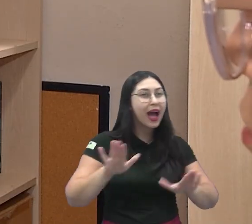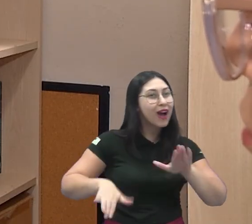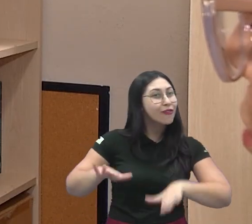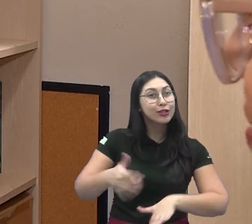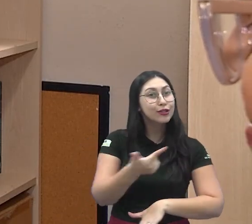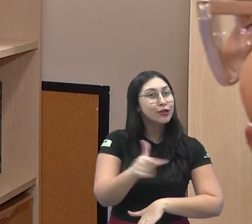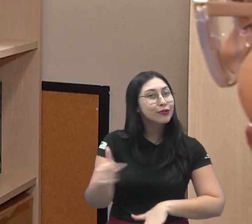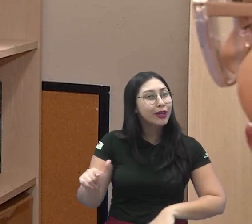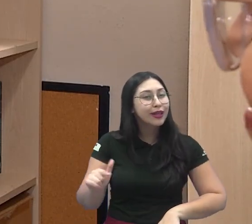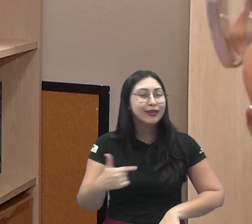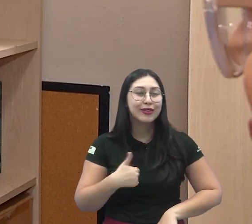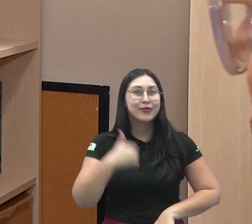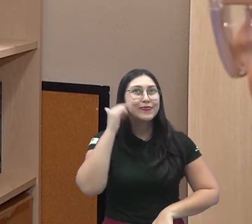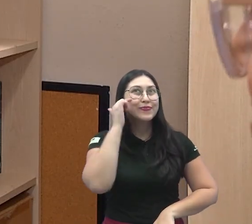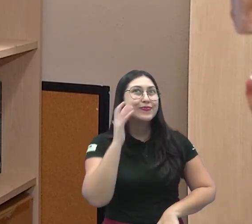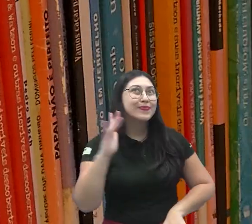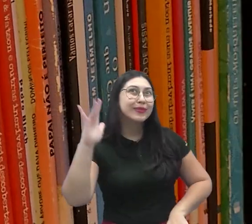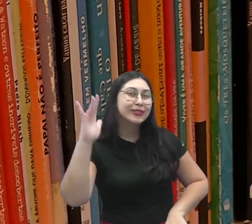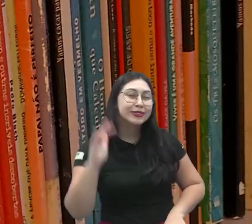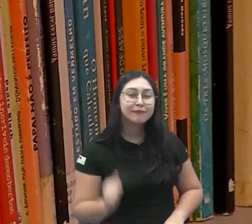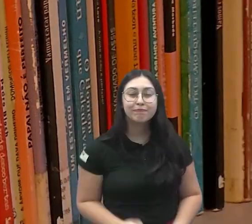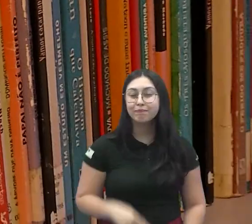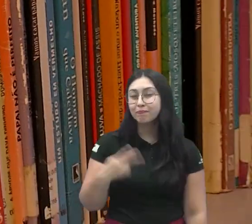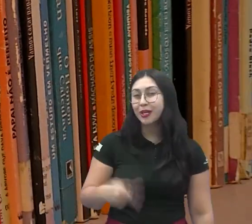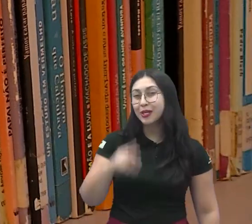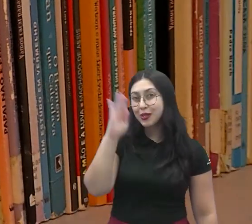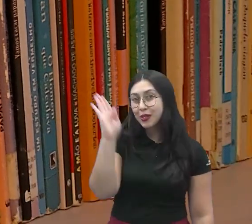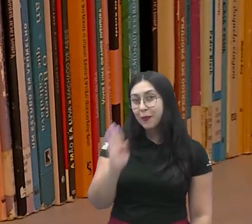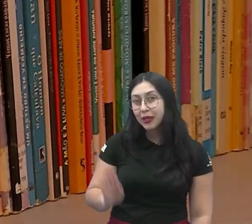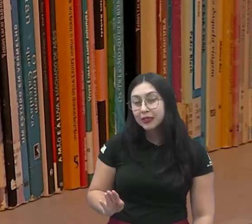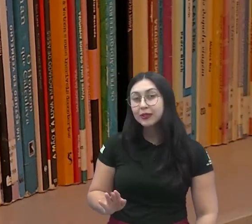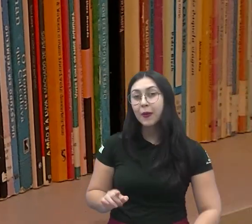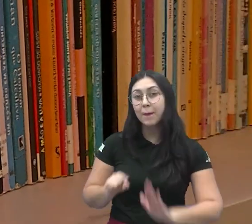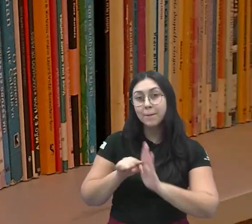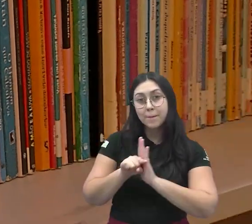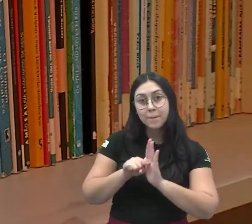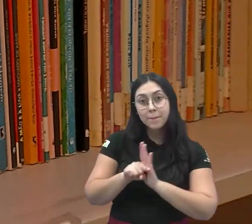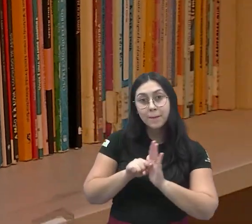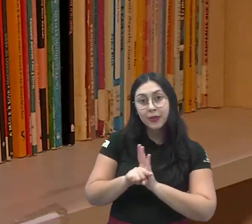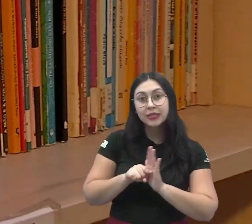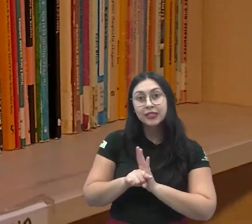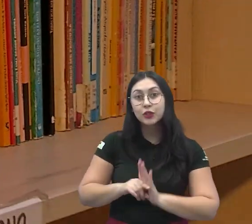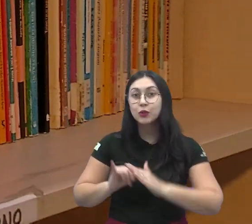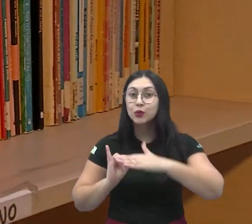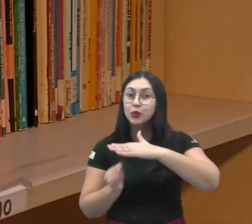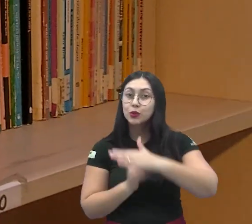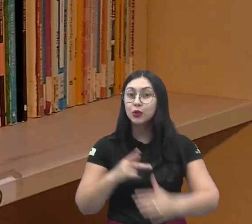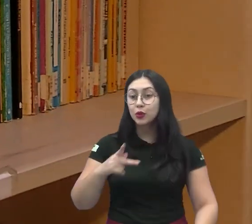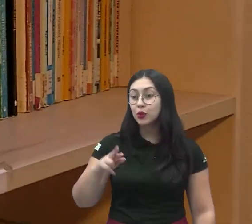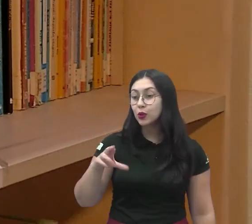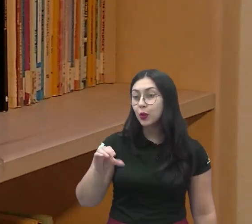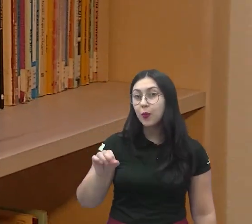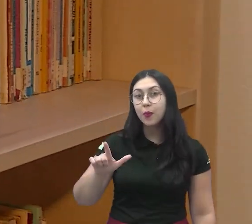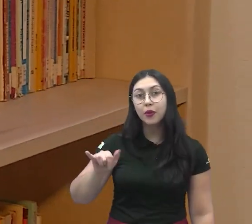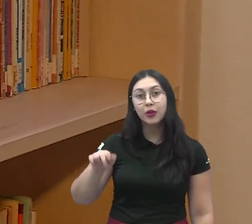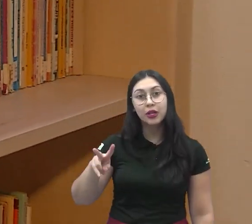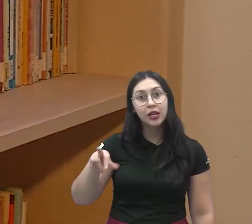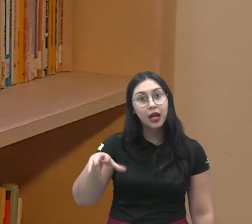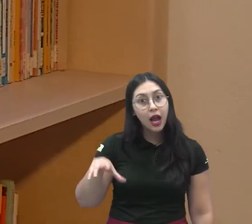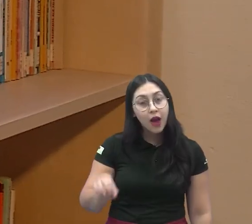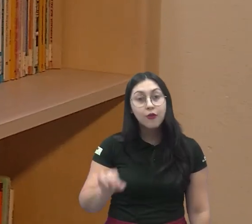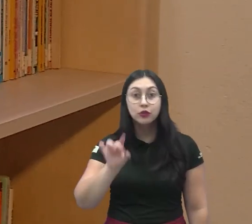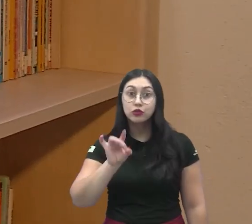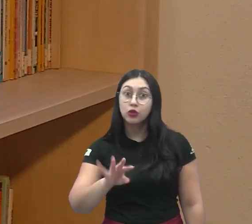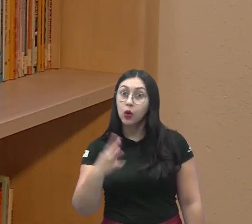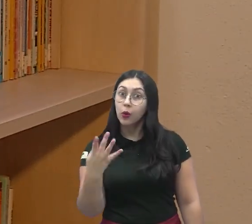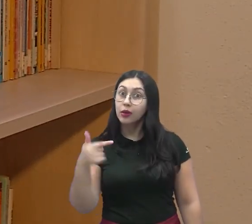nos outros não, então eu consigo imaginar. No Brasil, segundo dados do Instituto ProLivro, apenas 47%